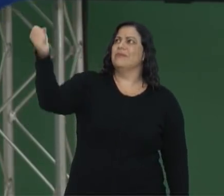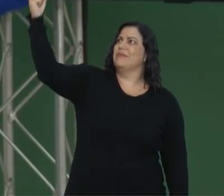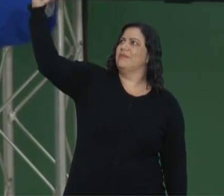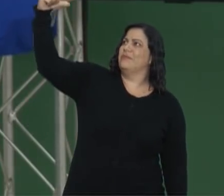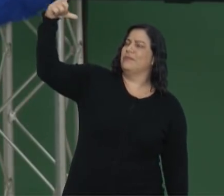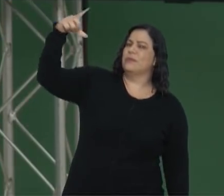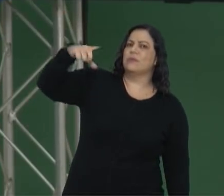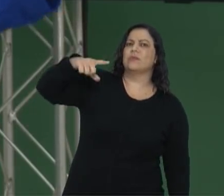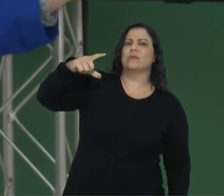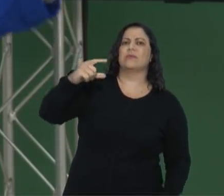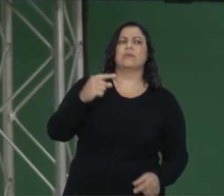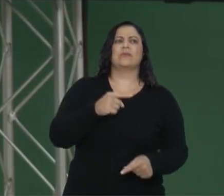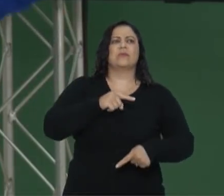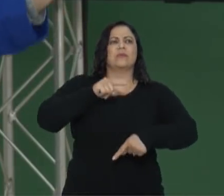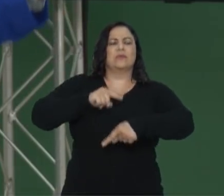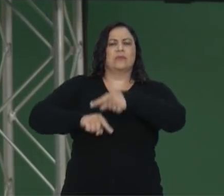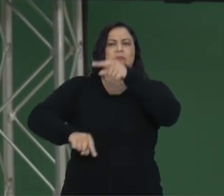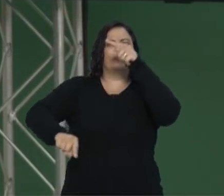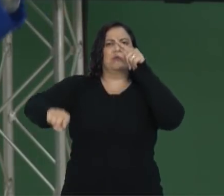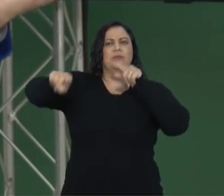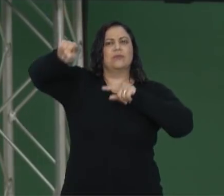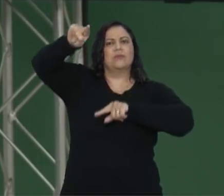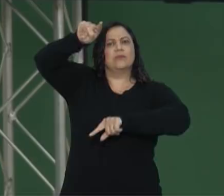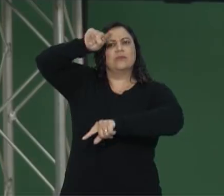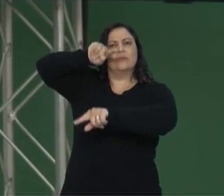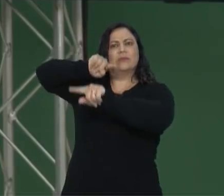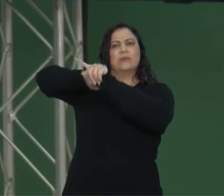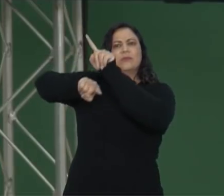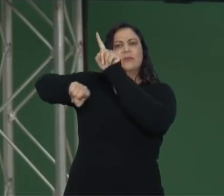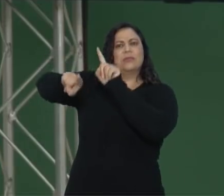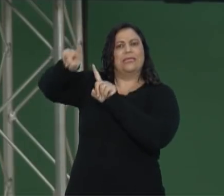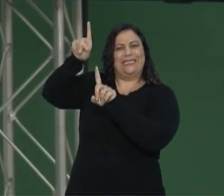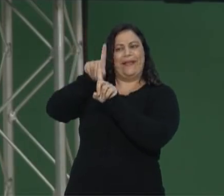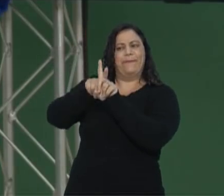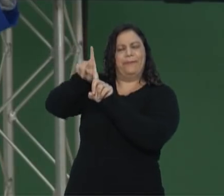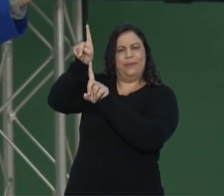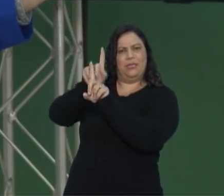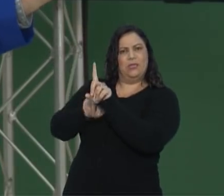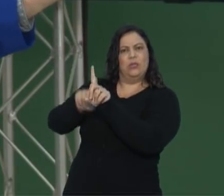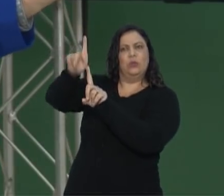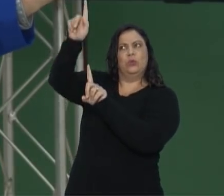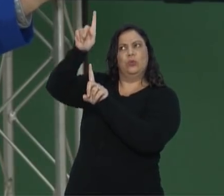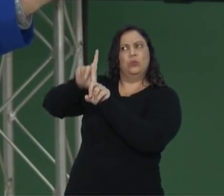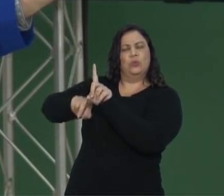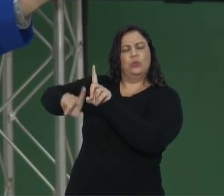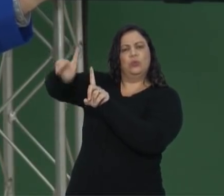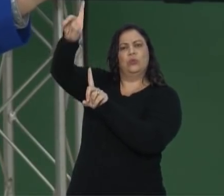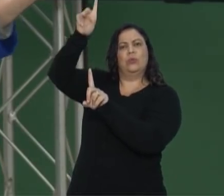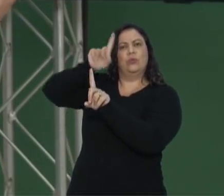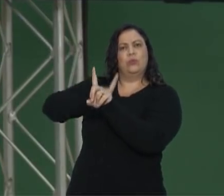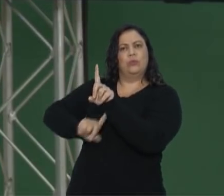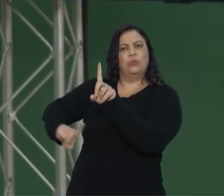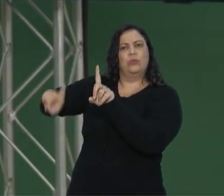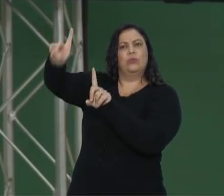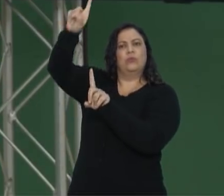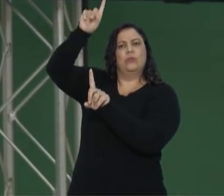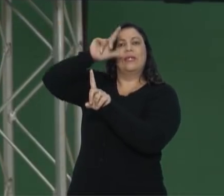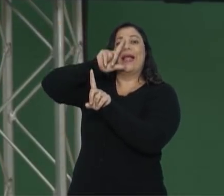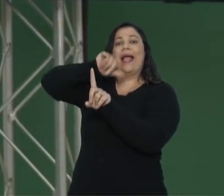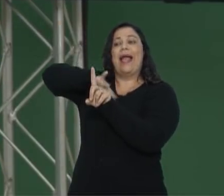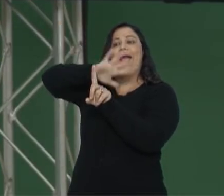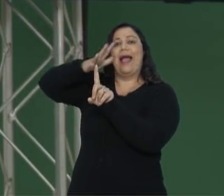percebendo a flechinha subindo? Indo para a atmosfera? Então, percebam que essa água, ela está